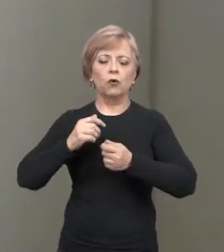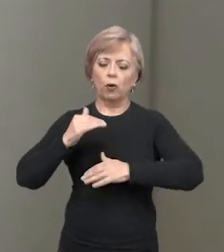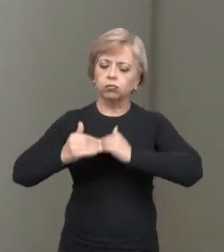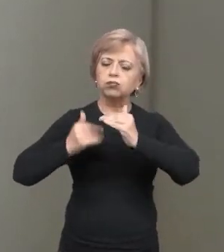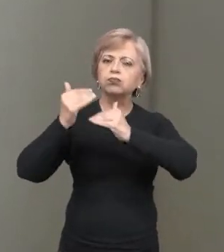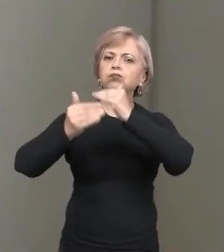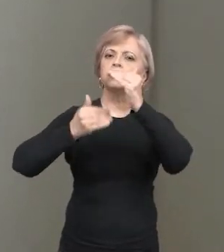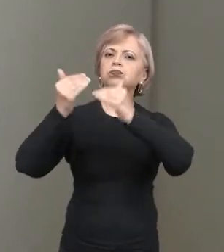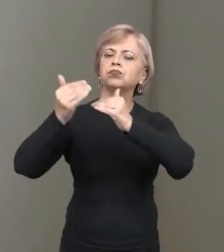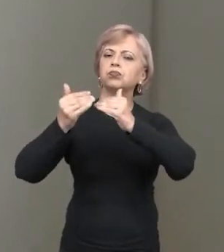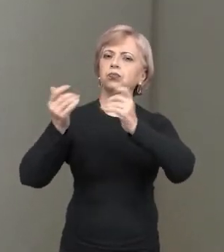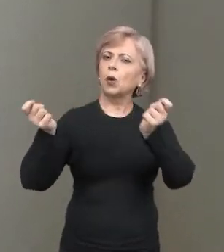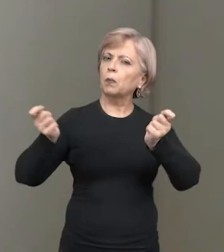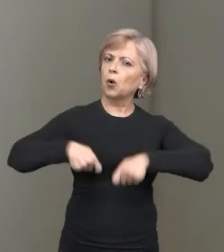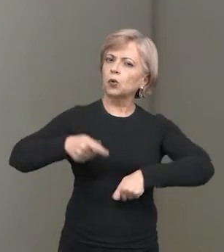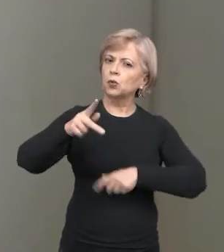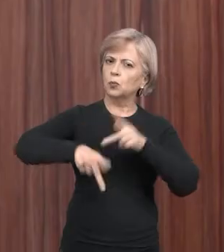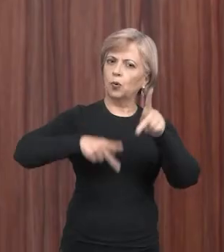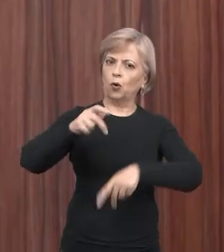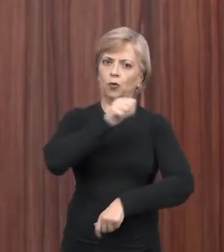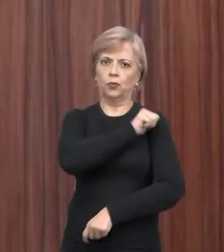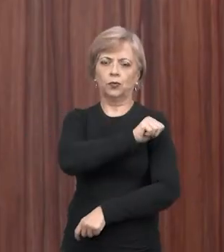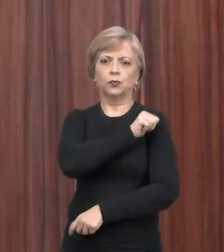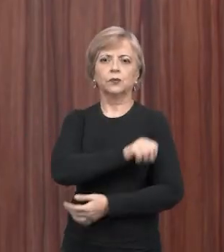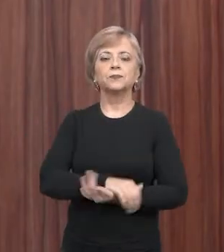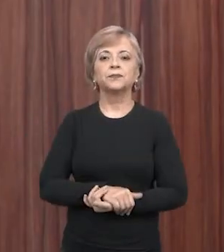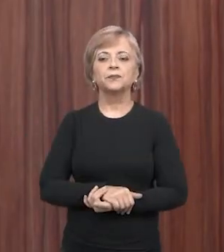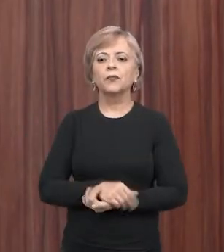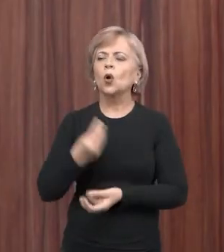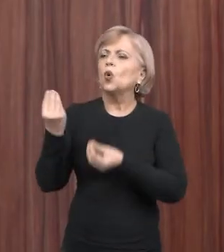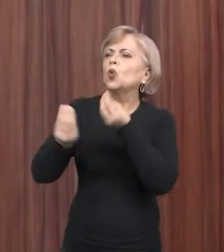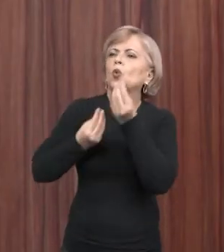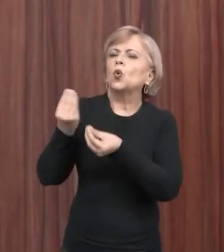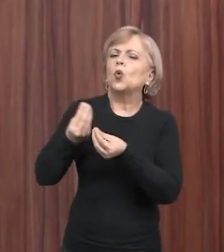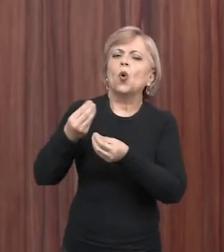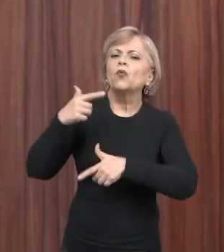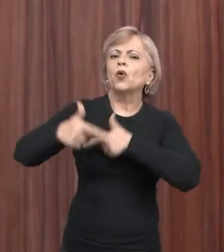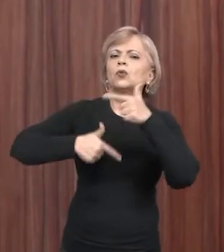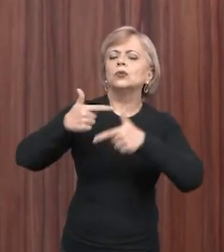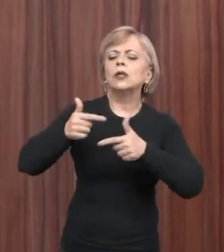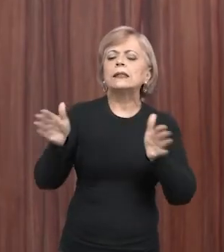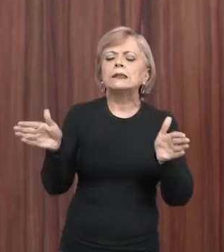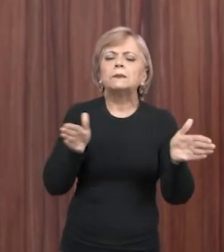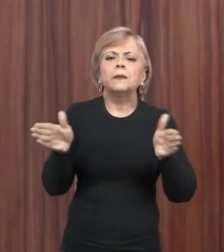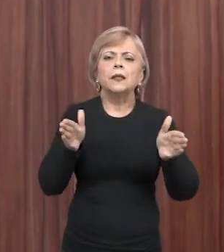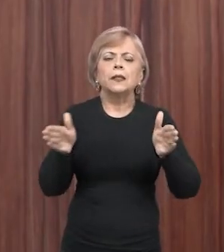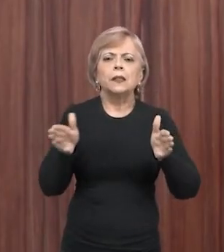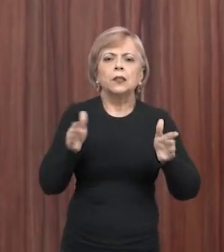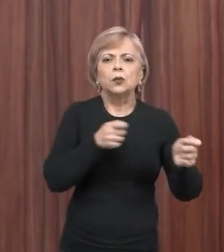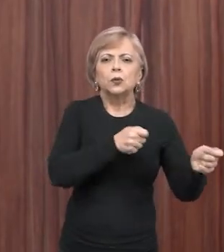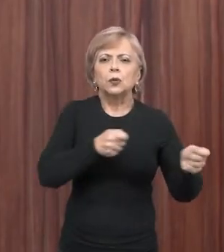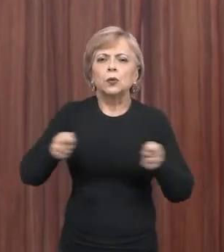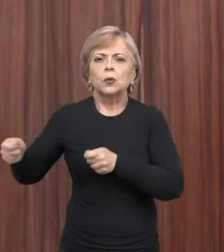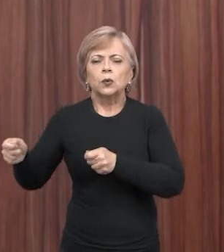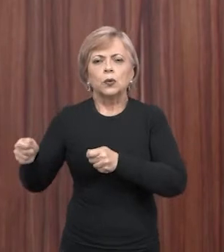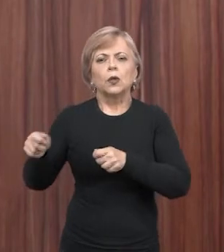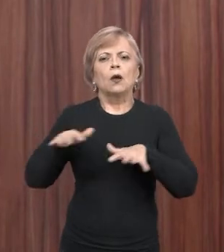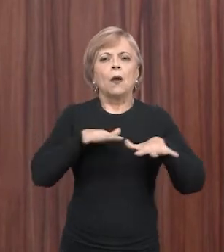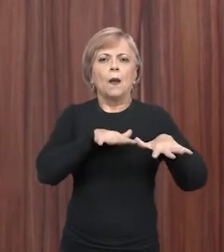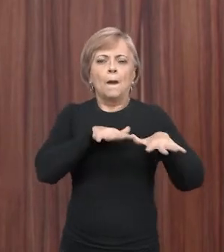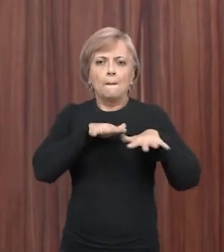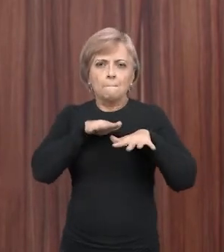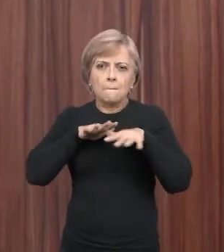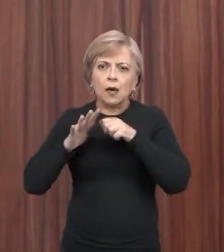assim maiores possibilidades para o nosso povo, né? Doutor, e como foi a atuação do GAESF durante esse período da pandemia? Existe